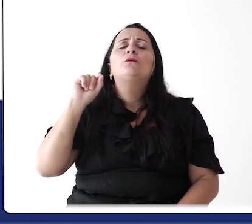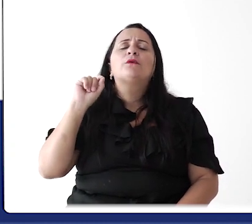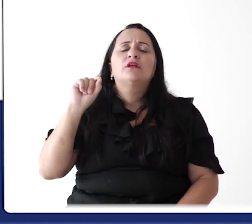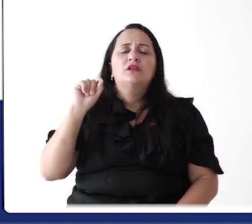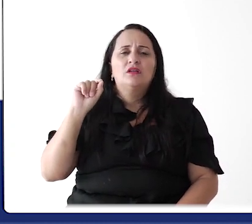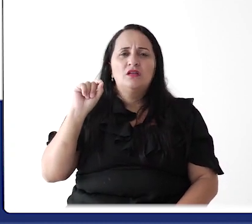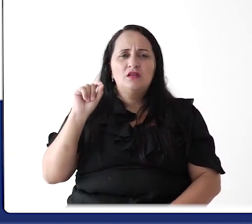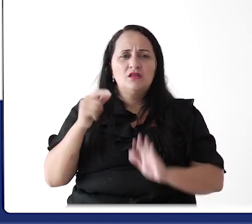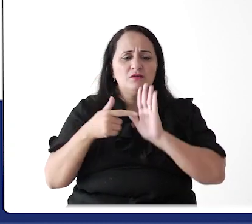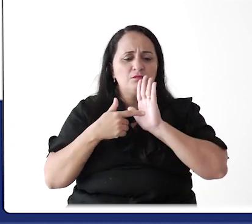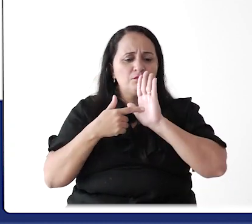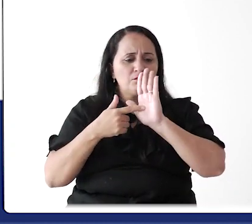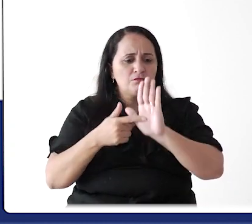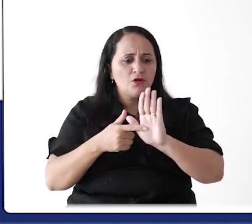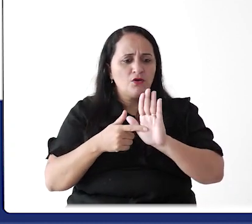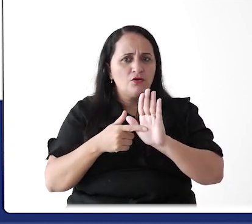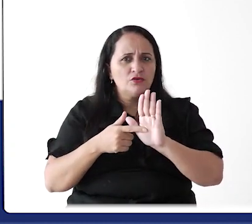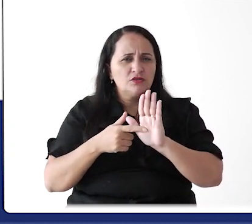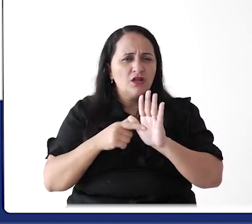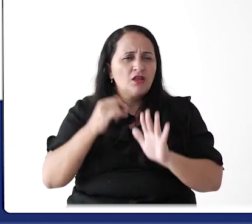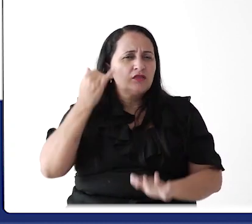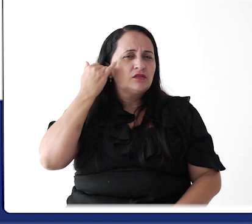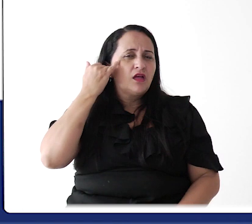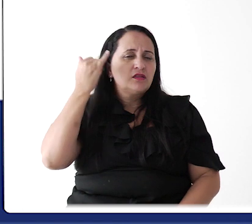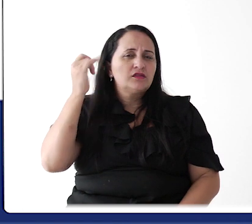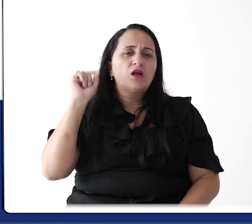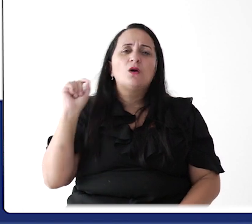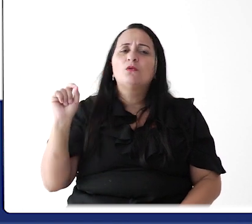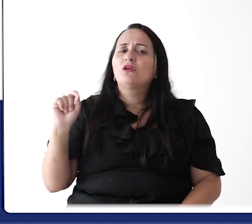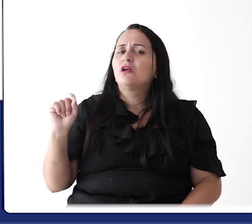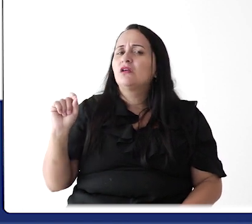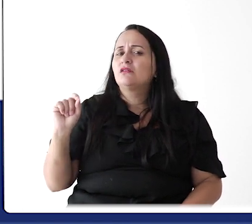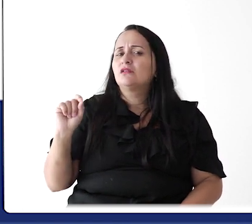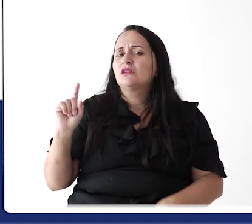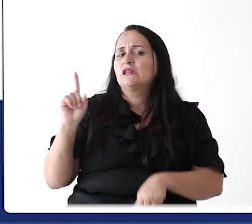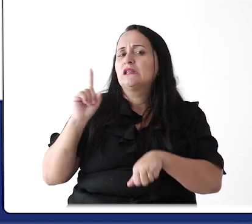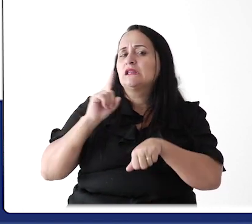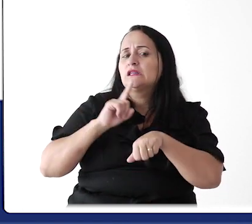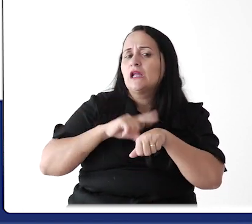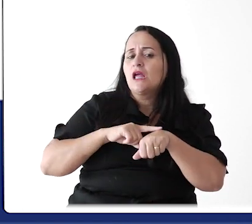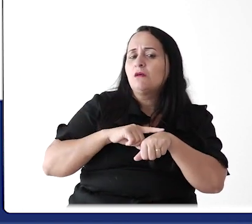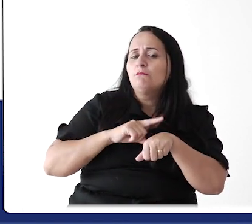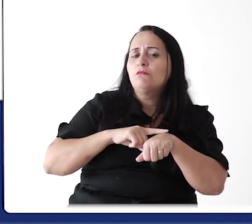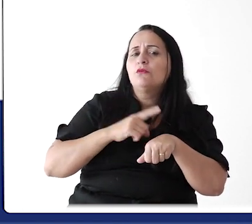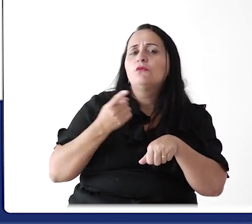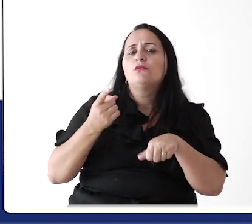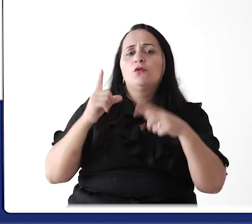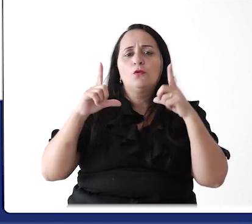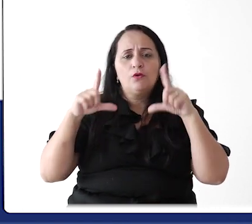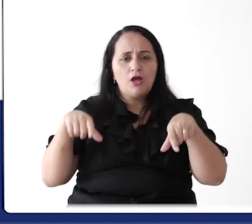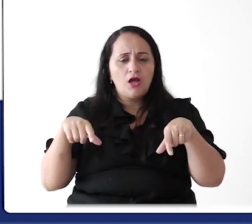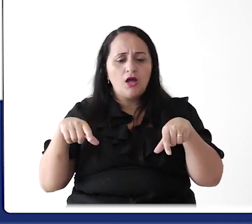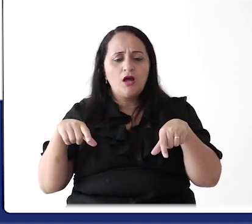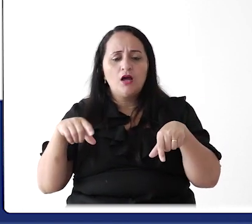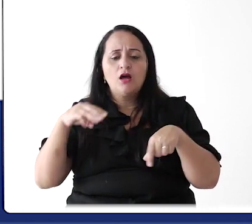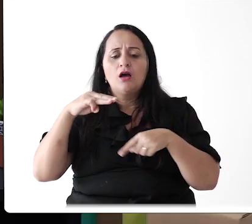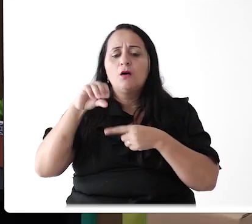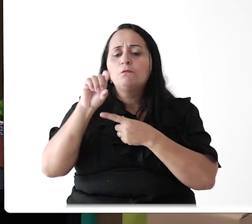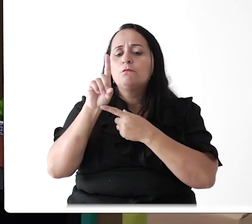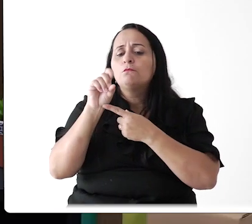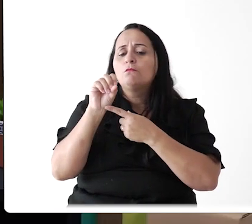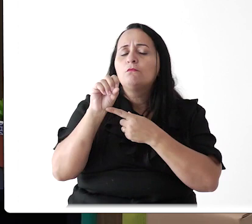esse termo destacado da ideia de quê? De tempo, lugar, modo ou dúvida?